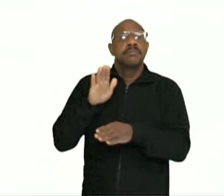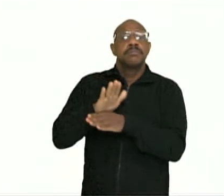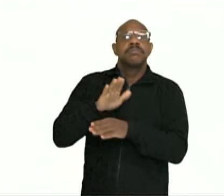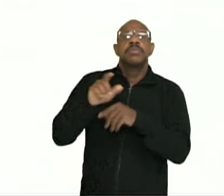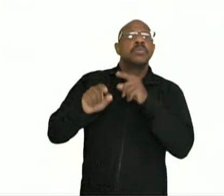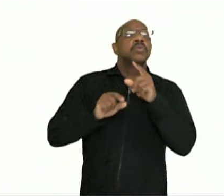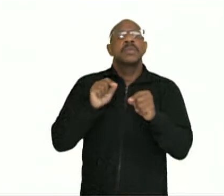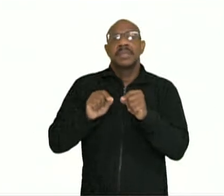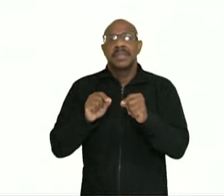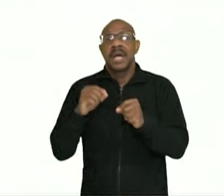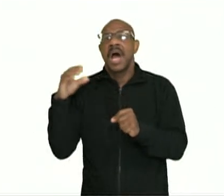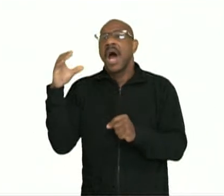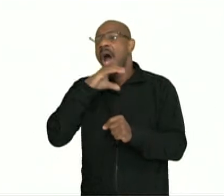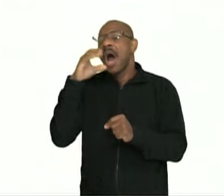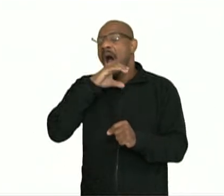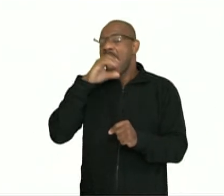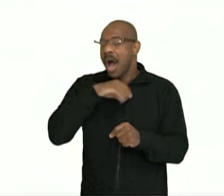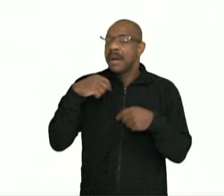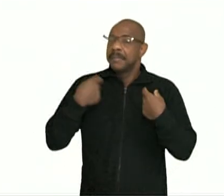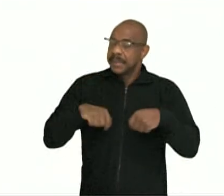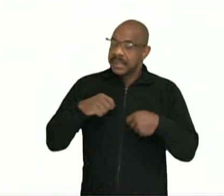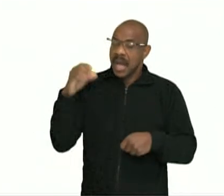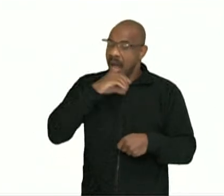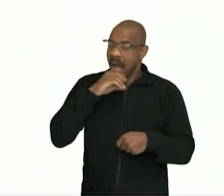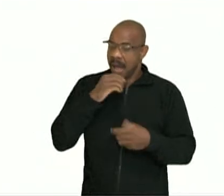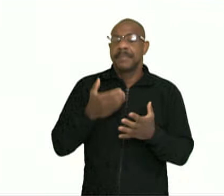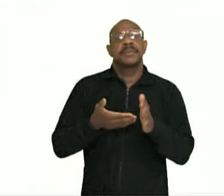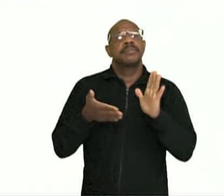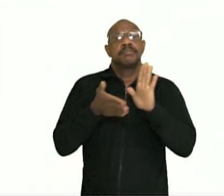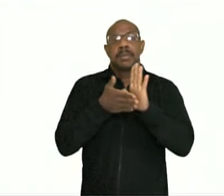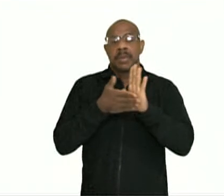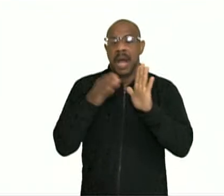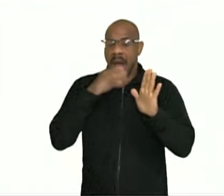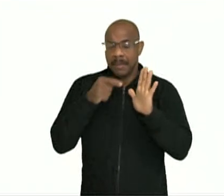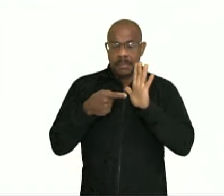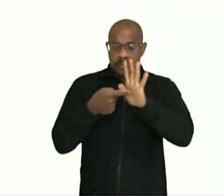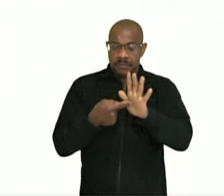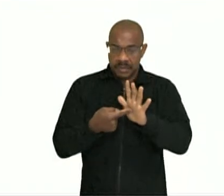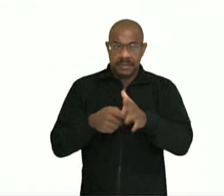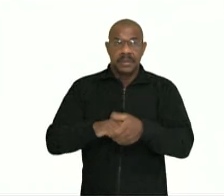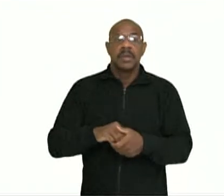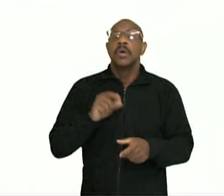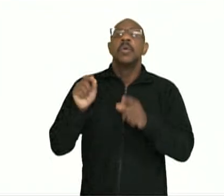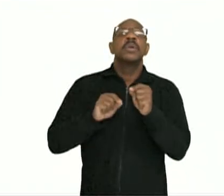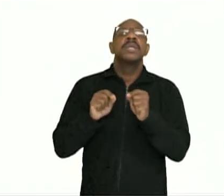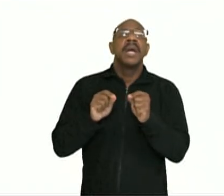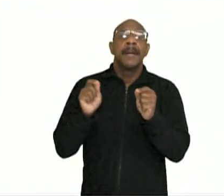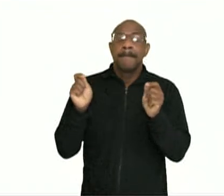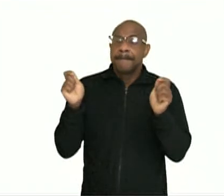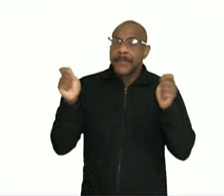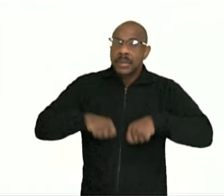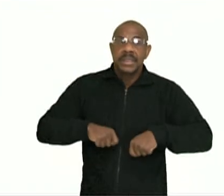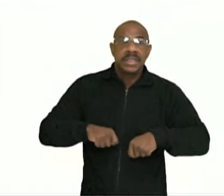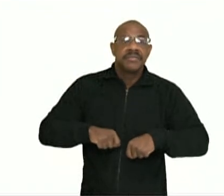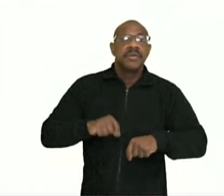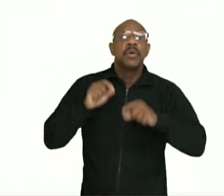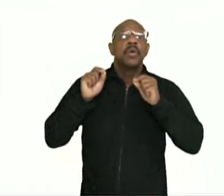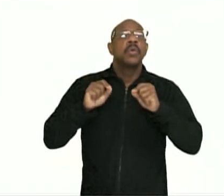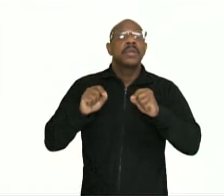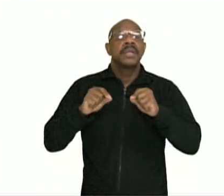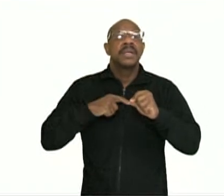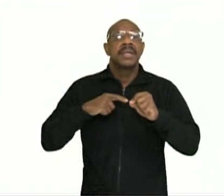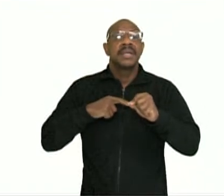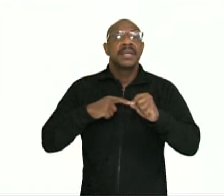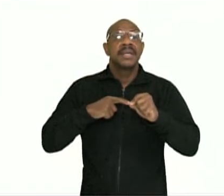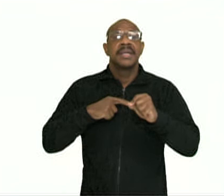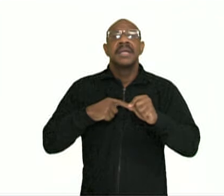medidas urgentes para o enfrentamento da seca, o que é possível inferir, né, sobre o que